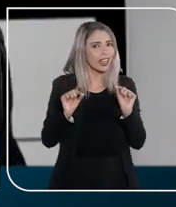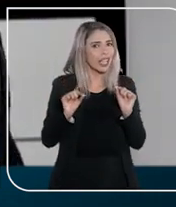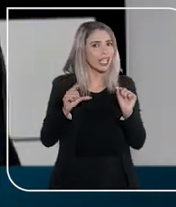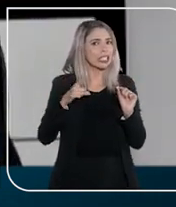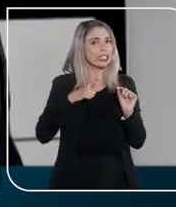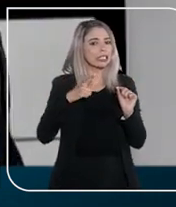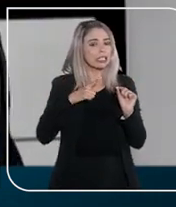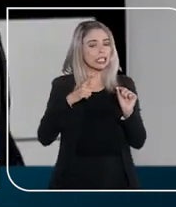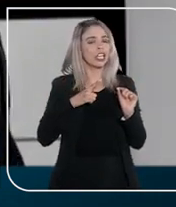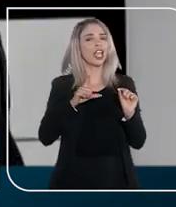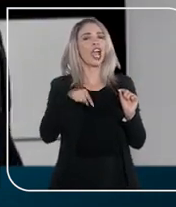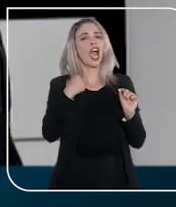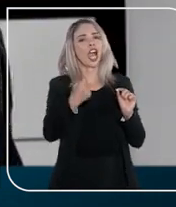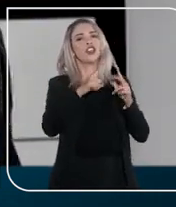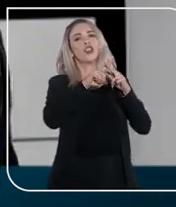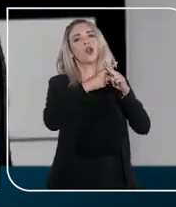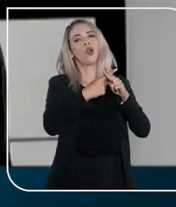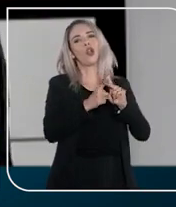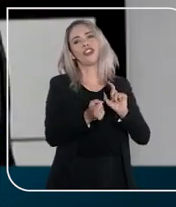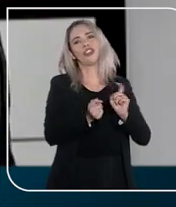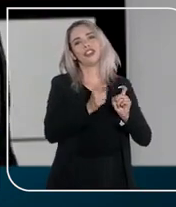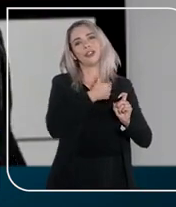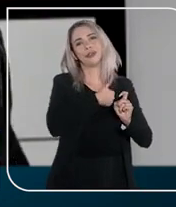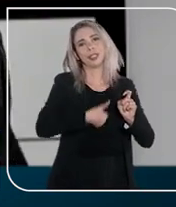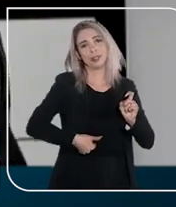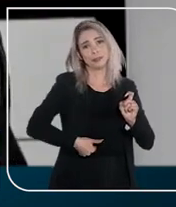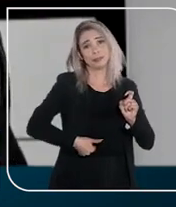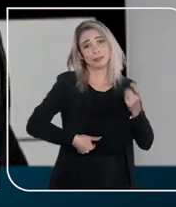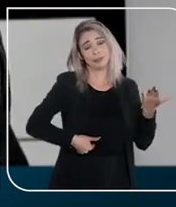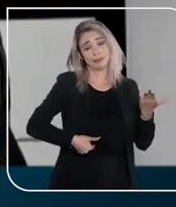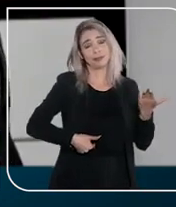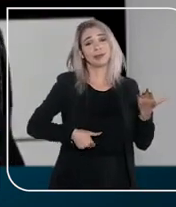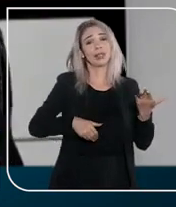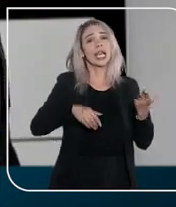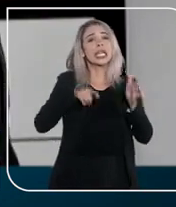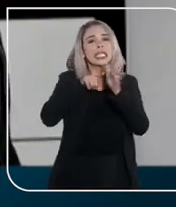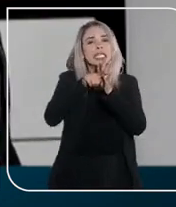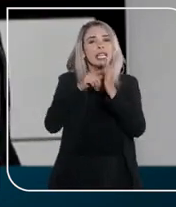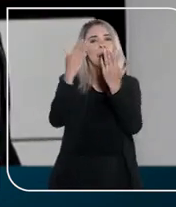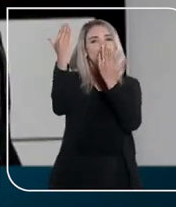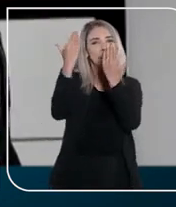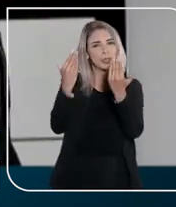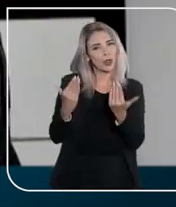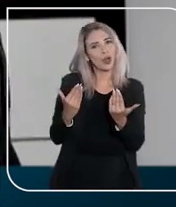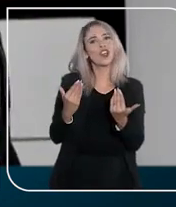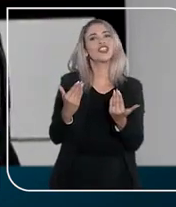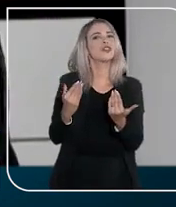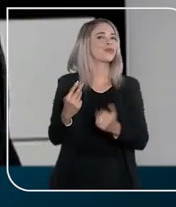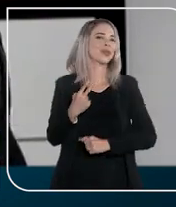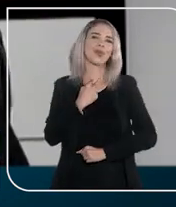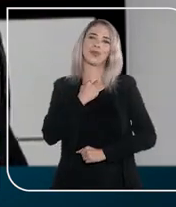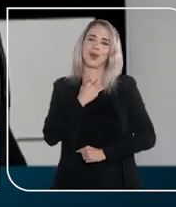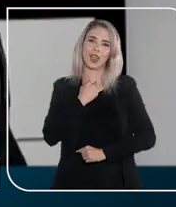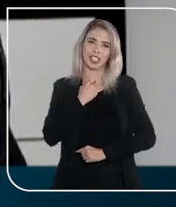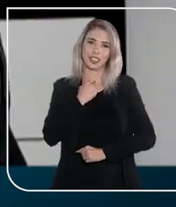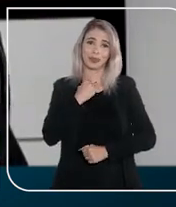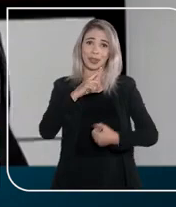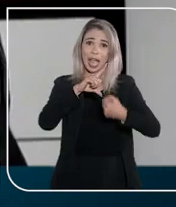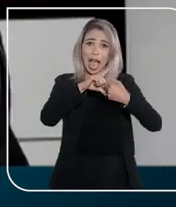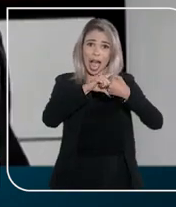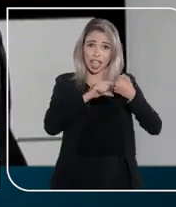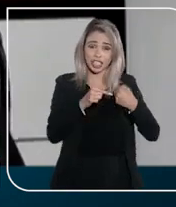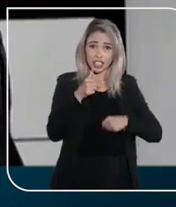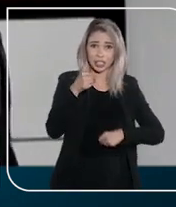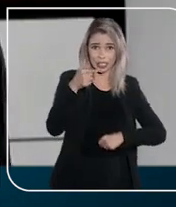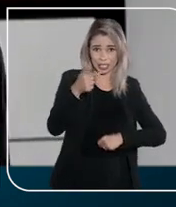a administração pública. No caso de exame psicológico é um, porque o artigo 37 da Constituição nos diz que